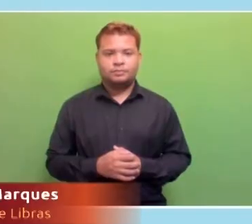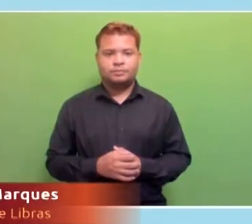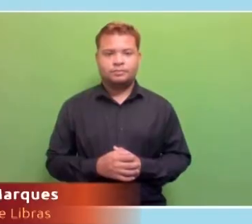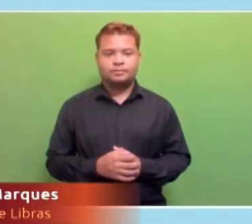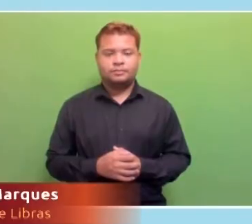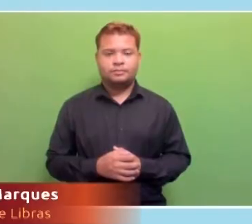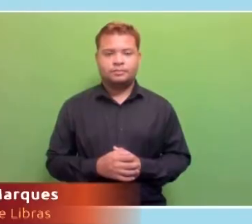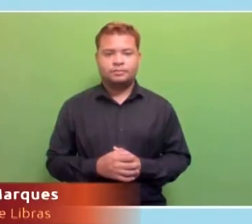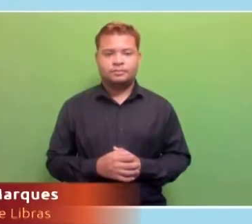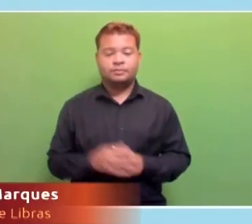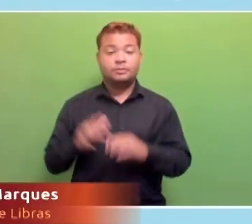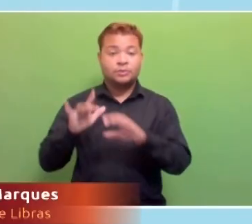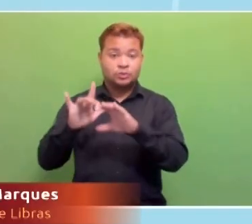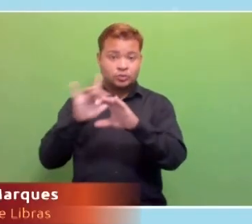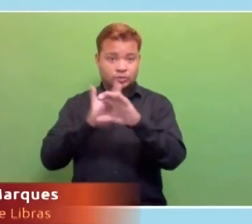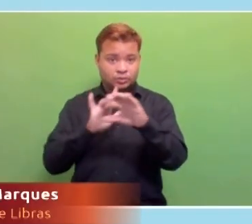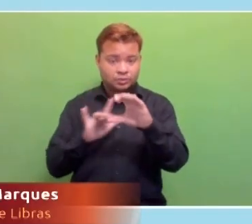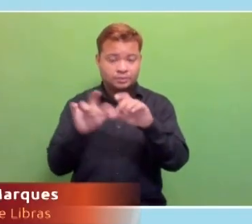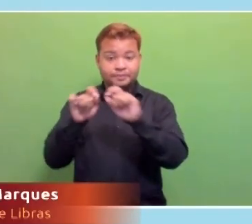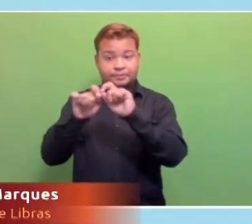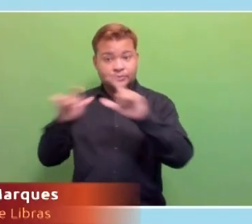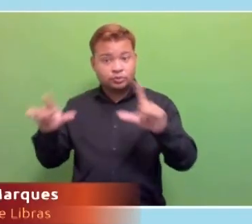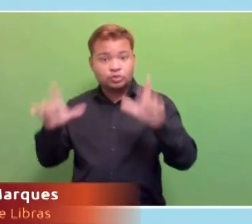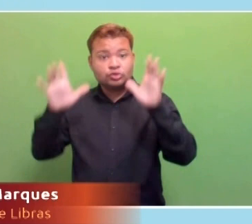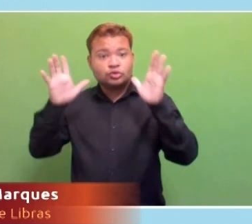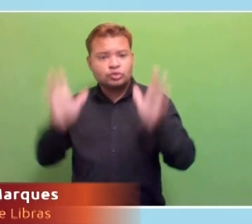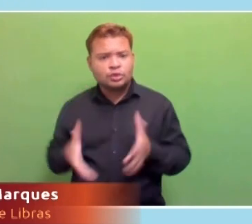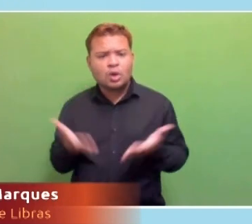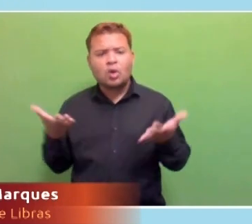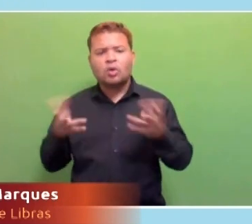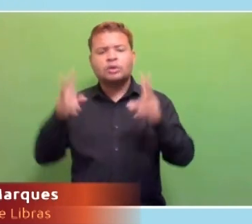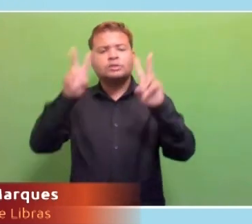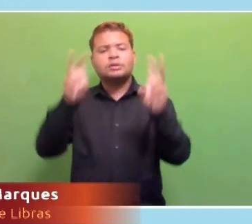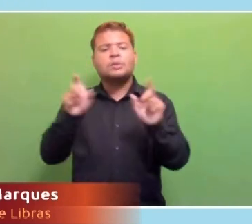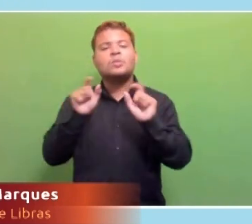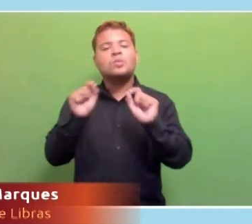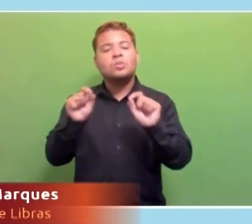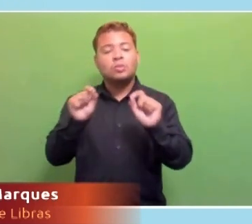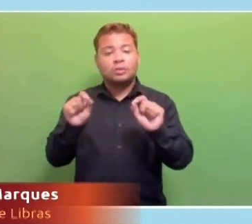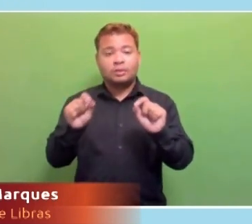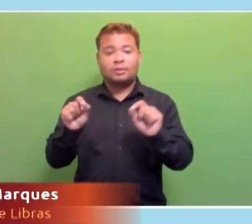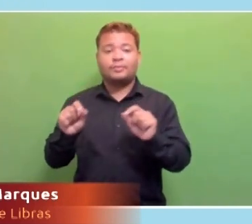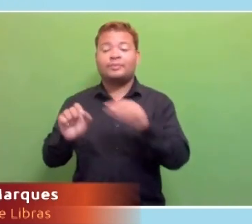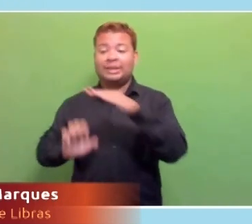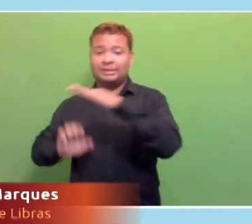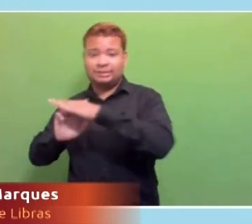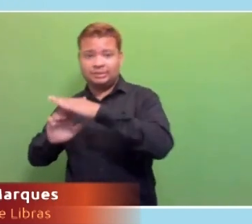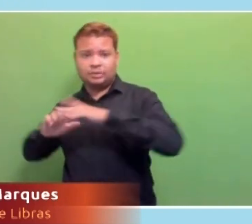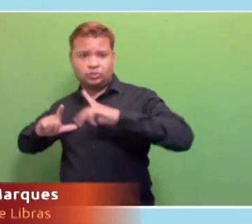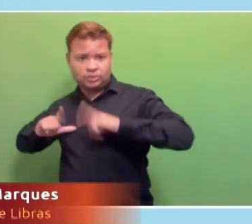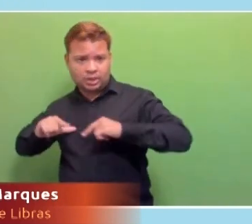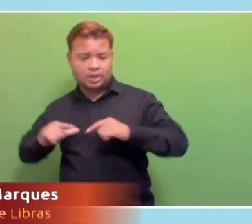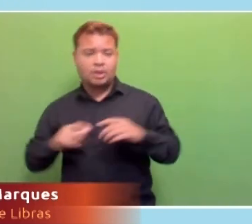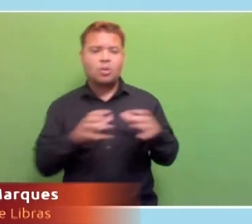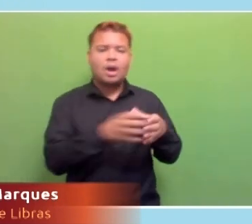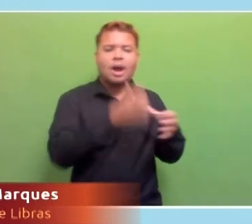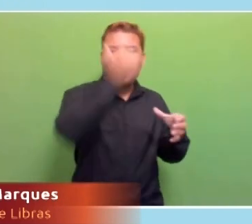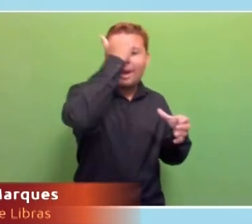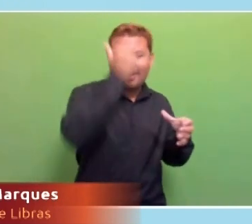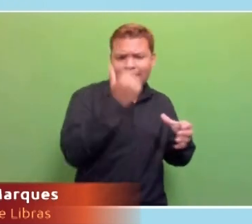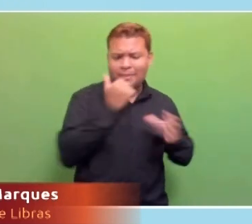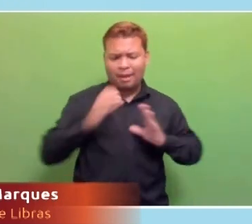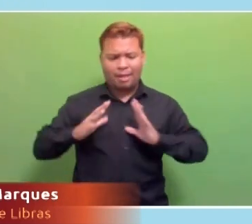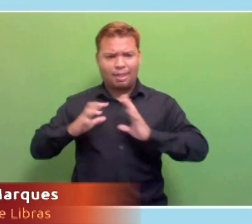Estamos de volta com Conexões de hoje, que fala sobre o conflito entre o Estado de Israel e o Hamas. Quem faz a interpretação para Libras